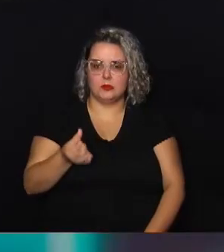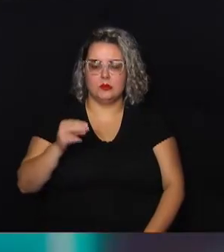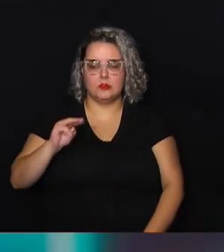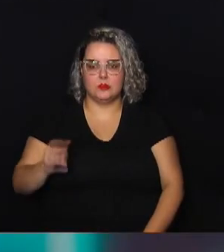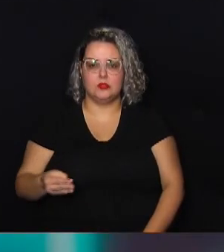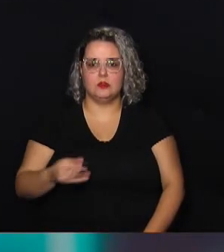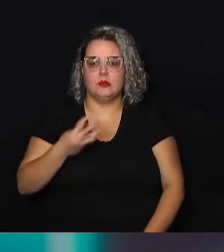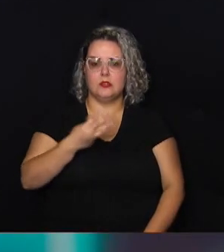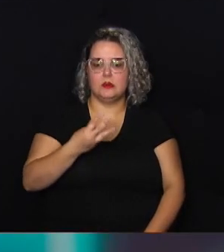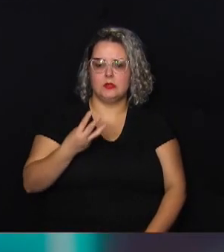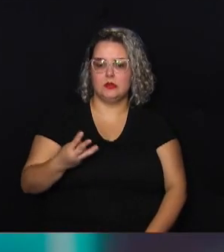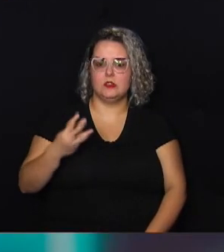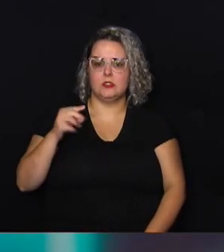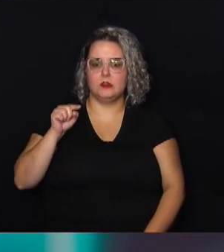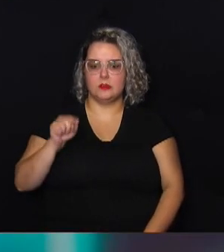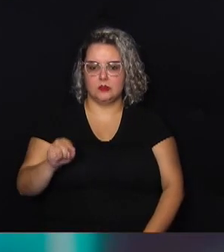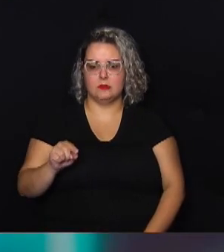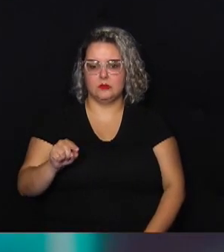5.216.033.000.